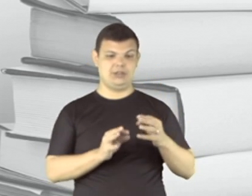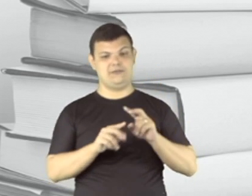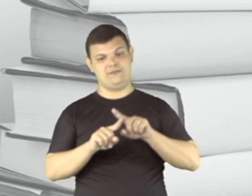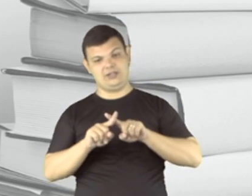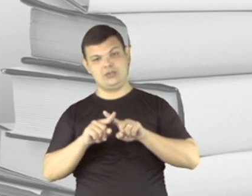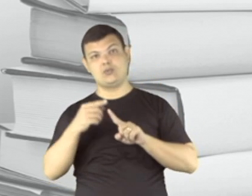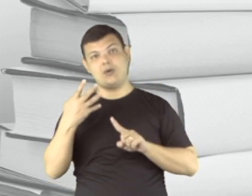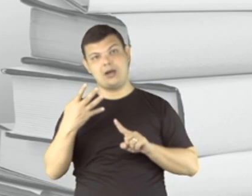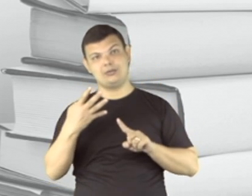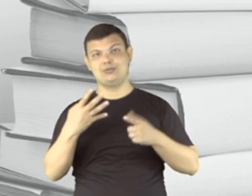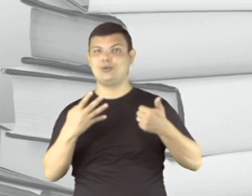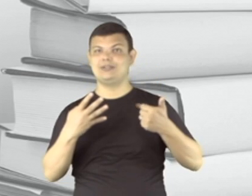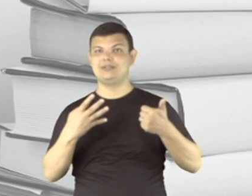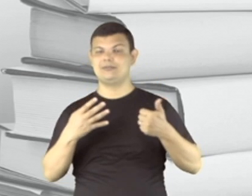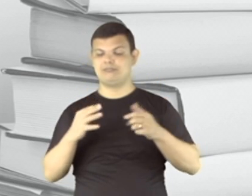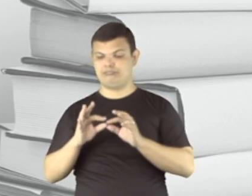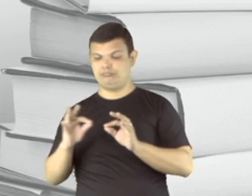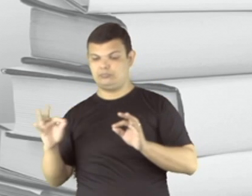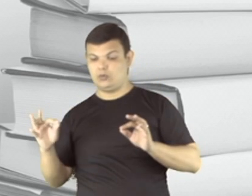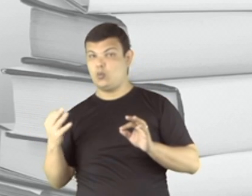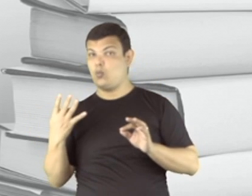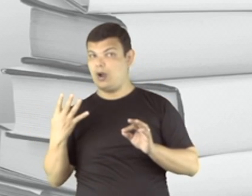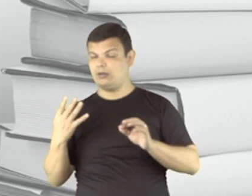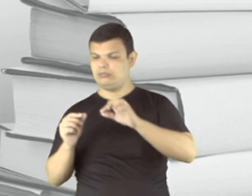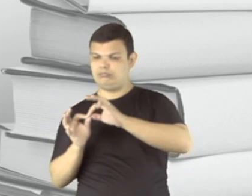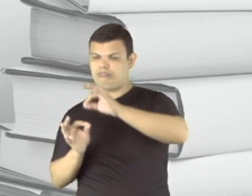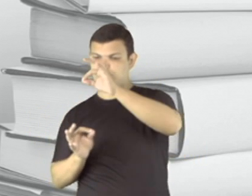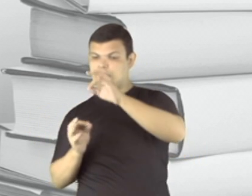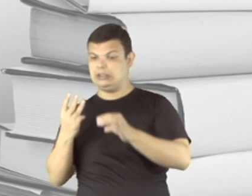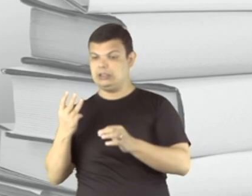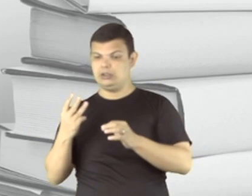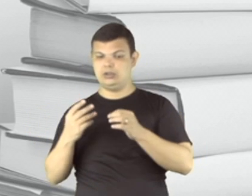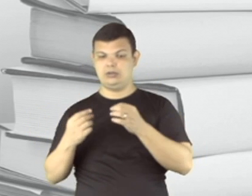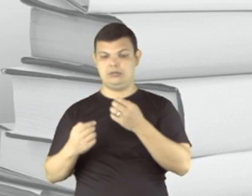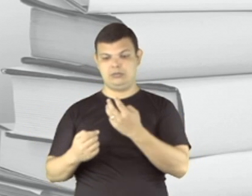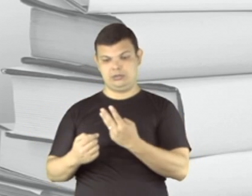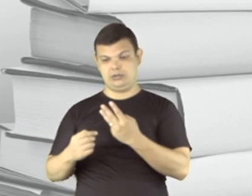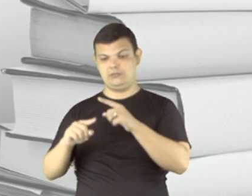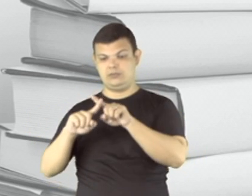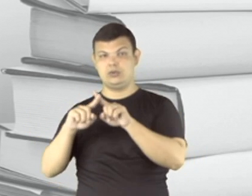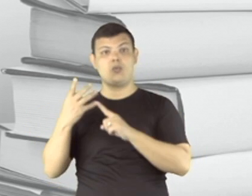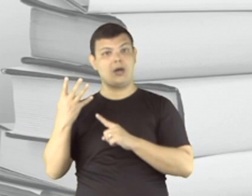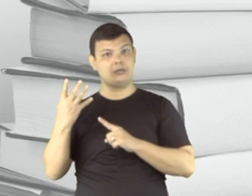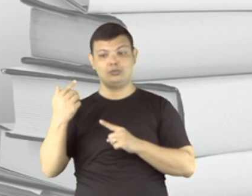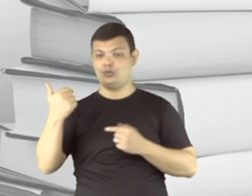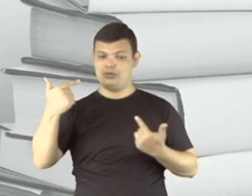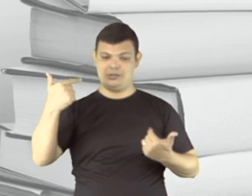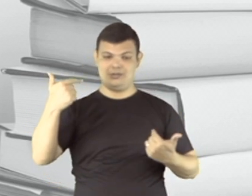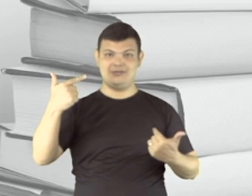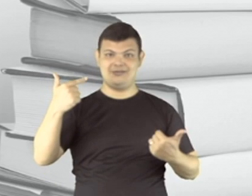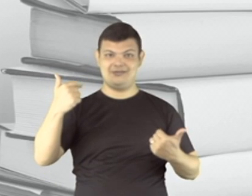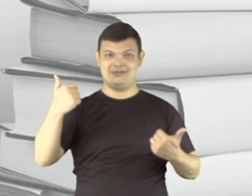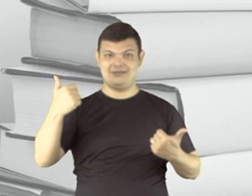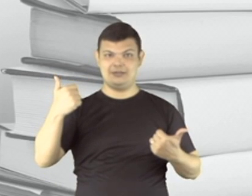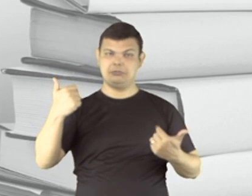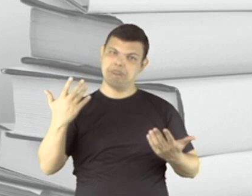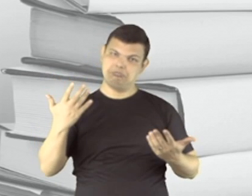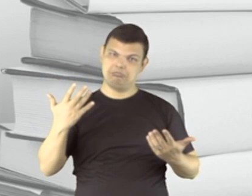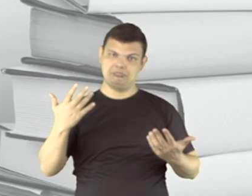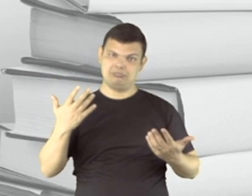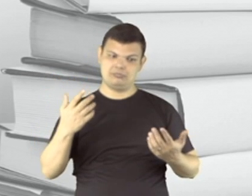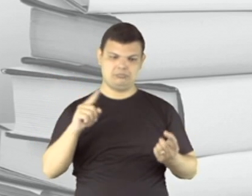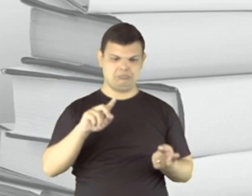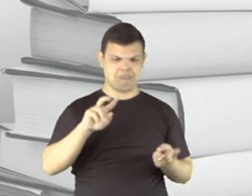4, 12. Aqui eu tinha 4 de base e 3 de altura, 3 vezes 4, 12. Ou seja, a ordem dos fatores não